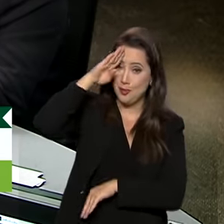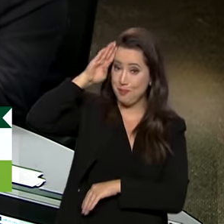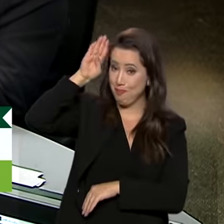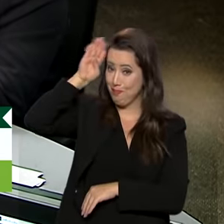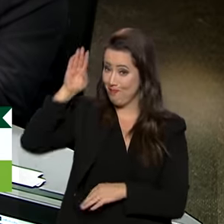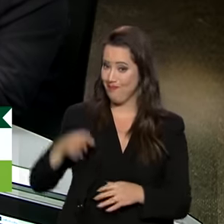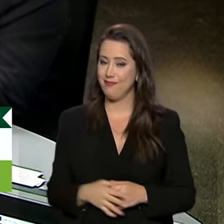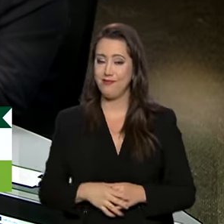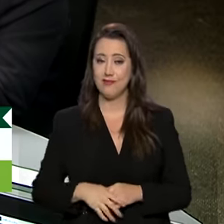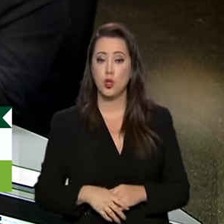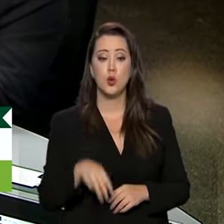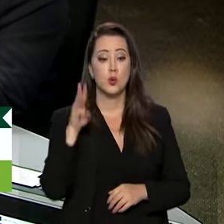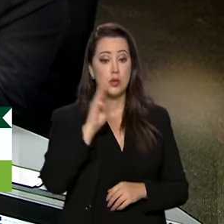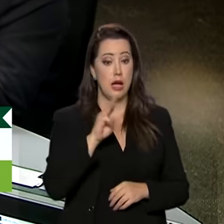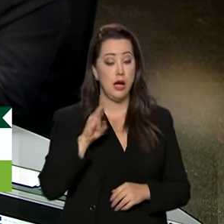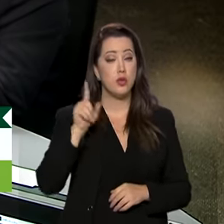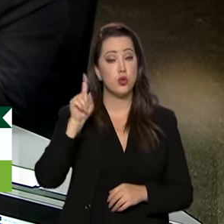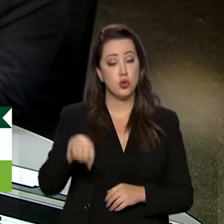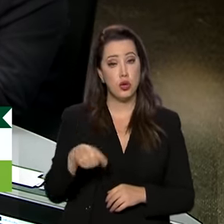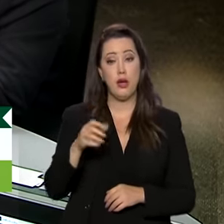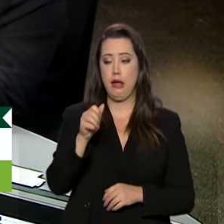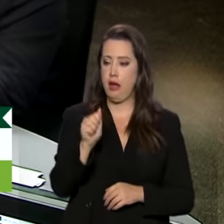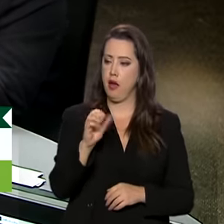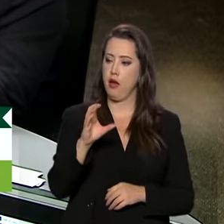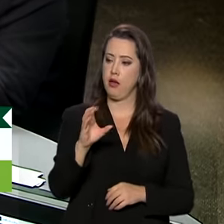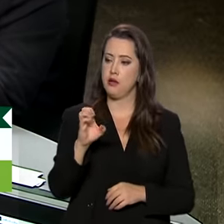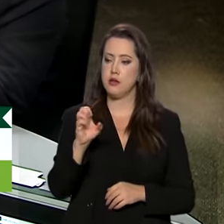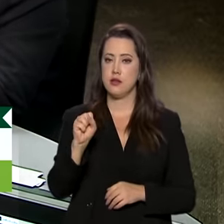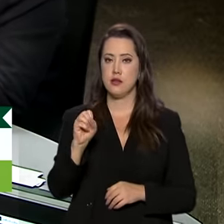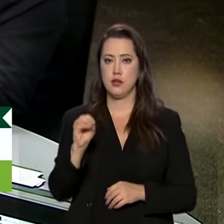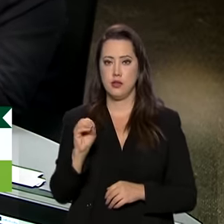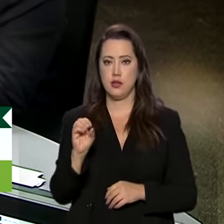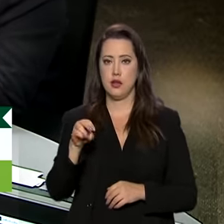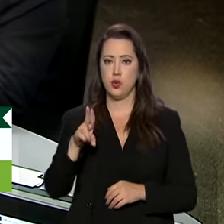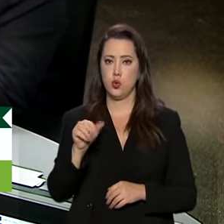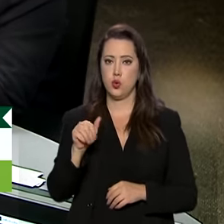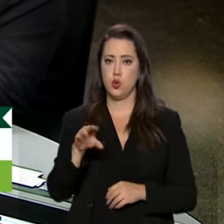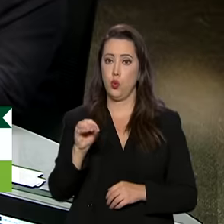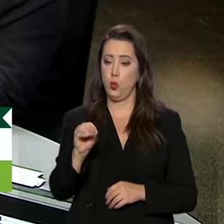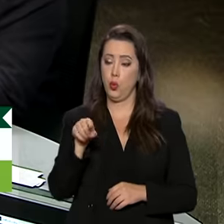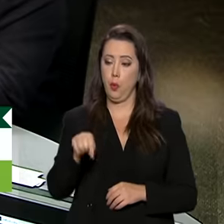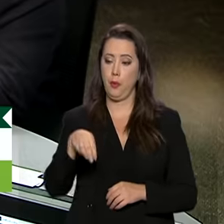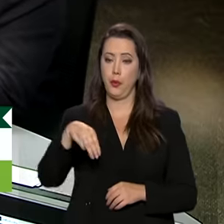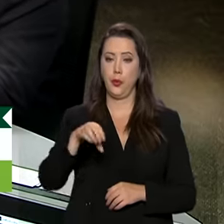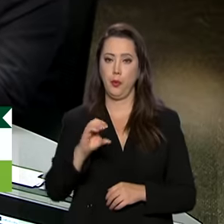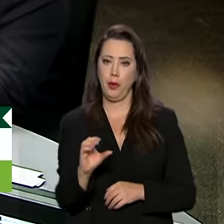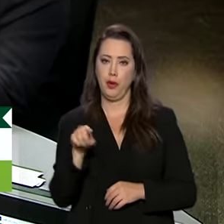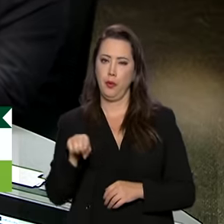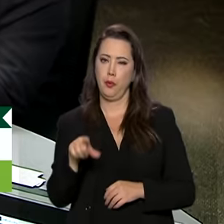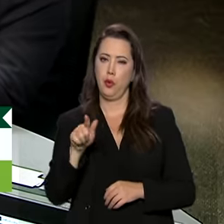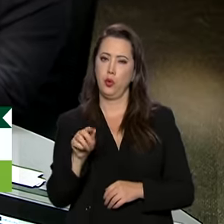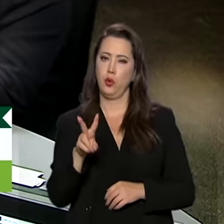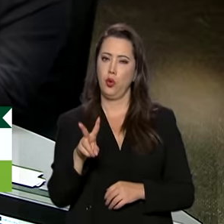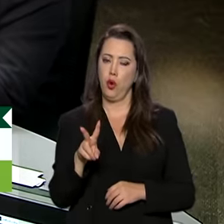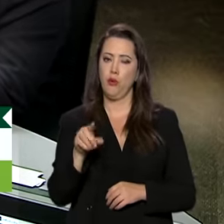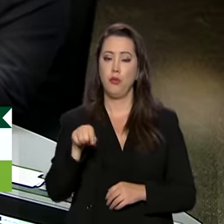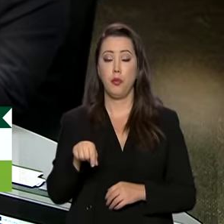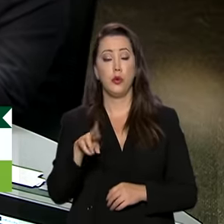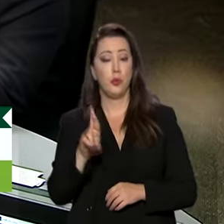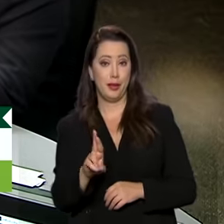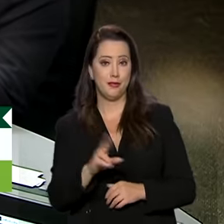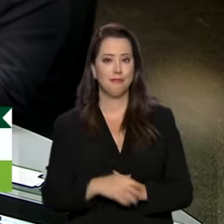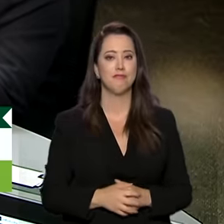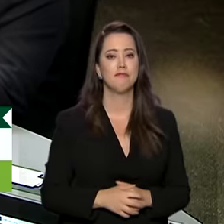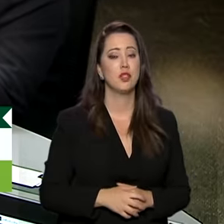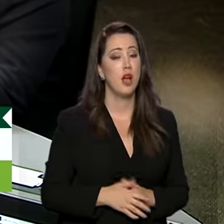curso superior o endereço do portão e acesso único tudo junto. Mec.gov.br no